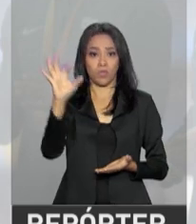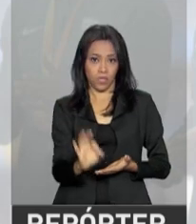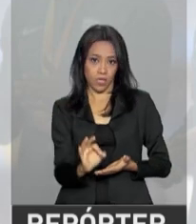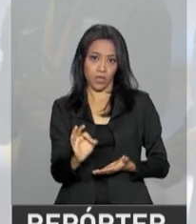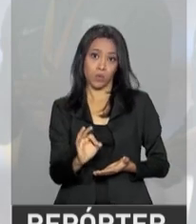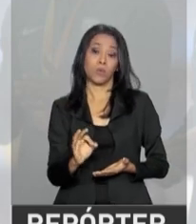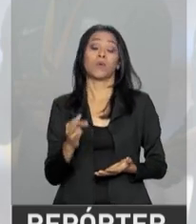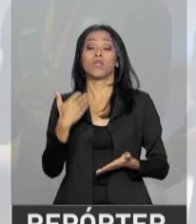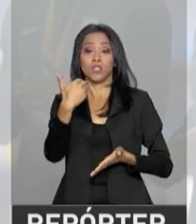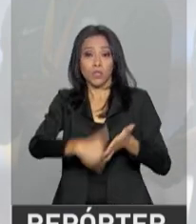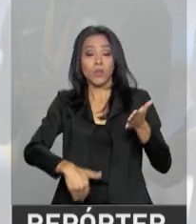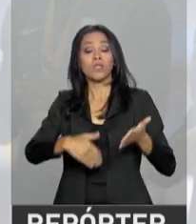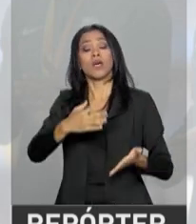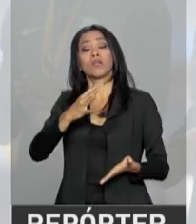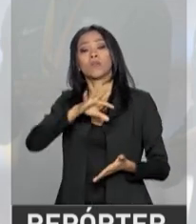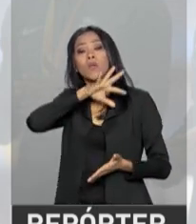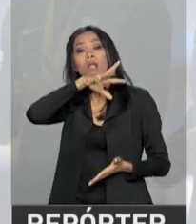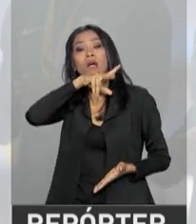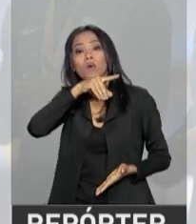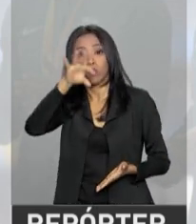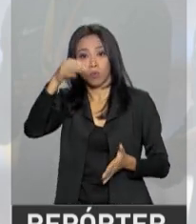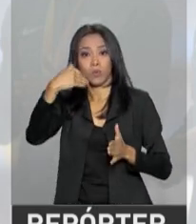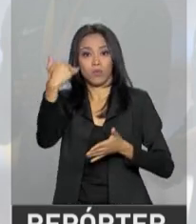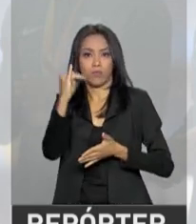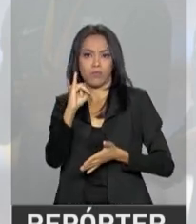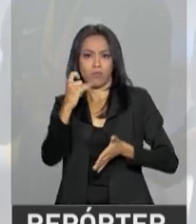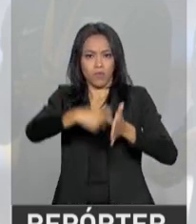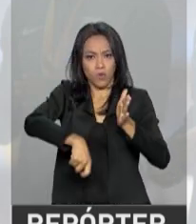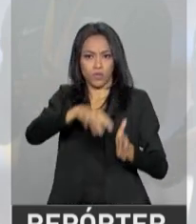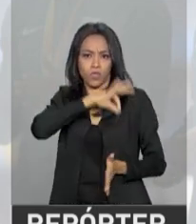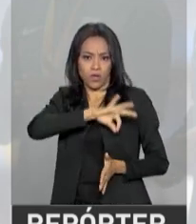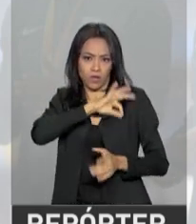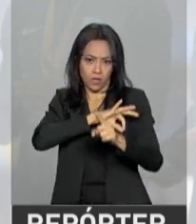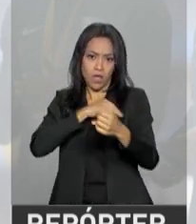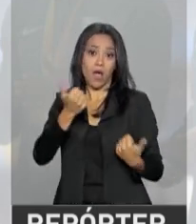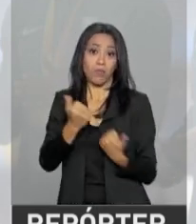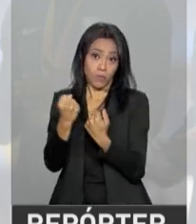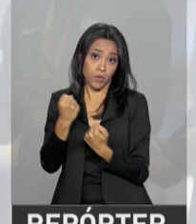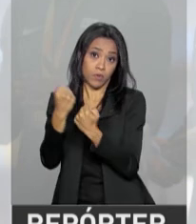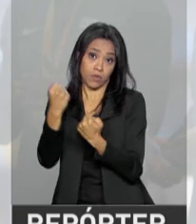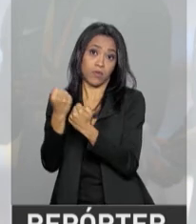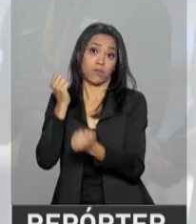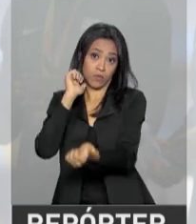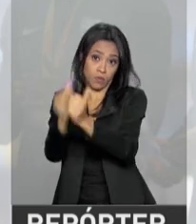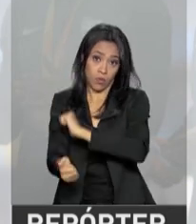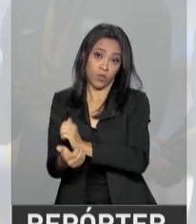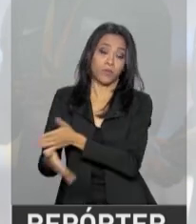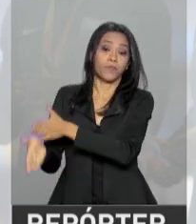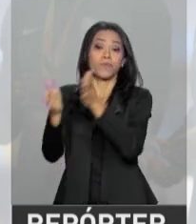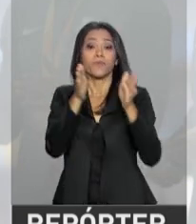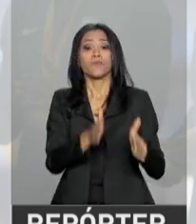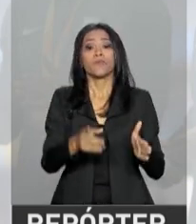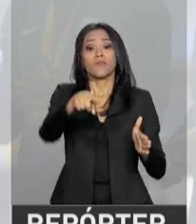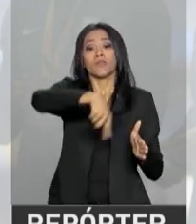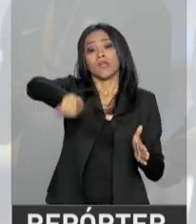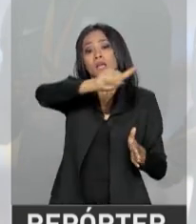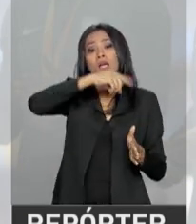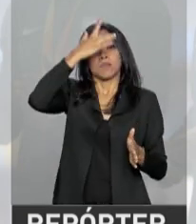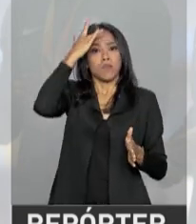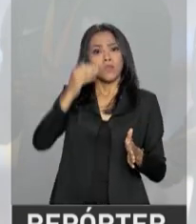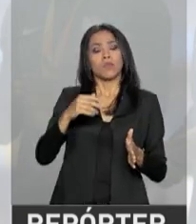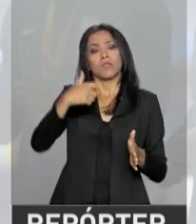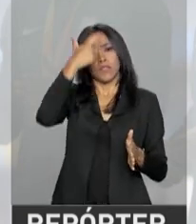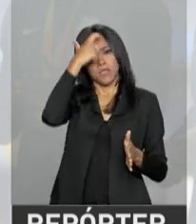devido em projetos esportivos e patrocínios atletas já as pessoas físicas podem destinar